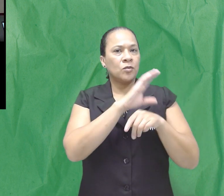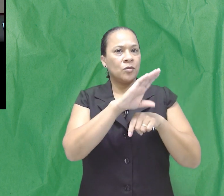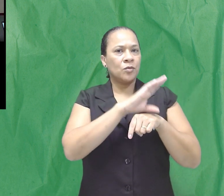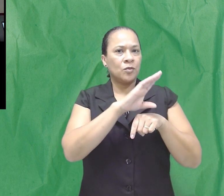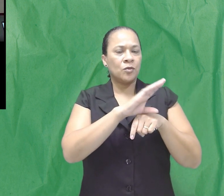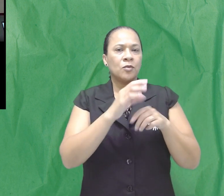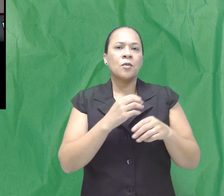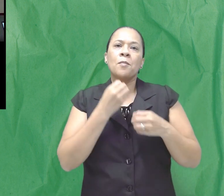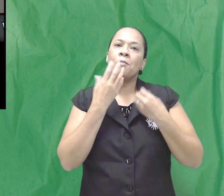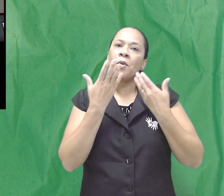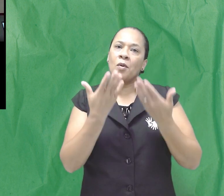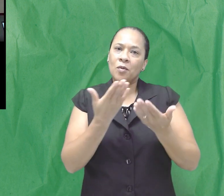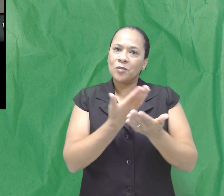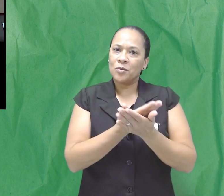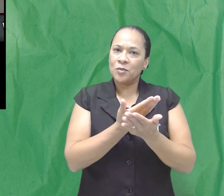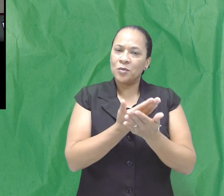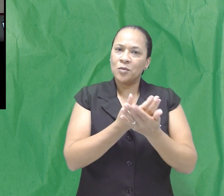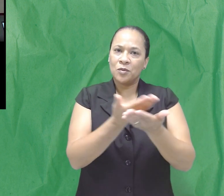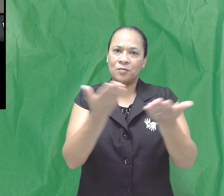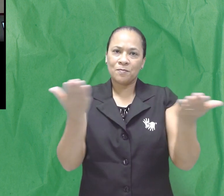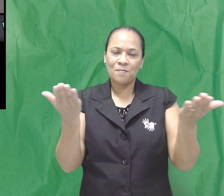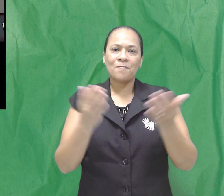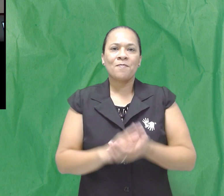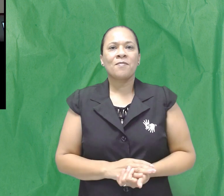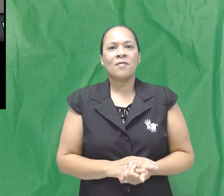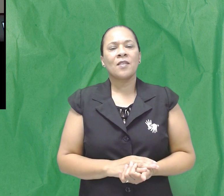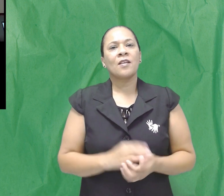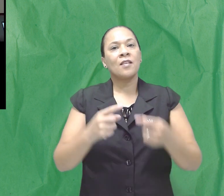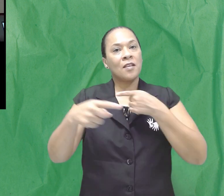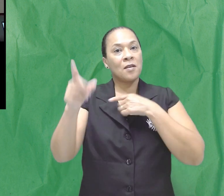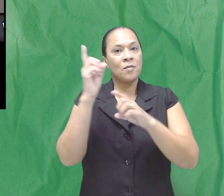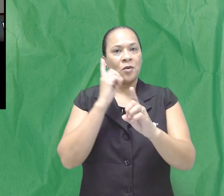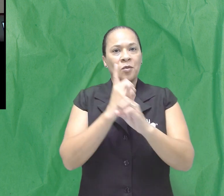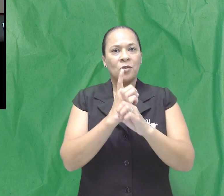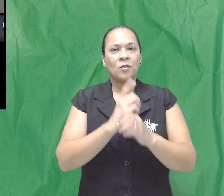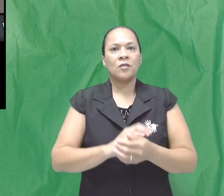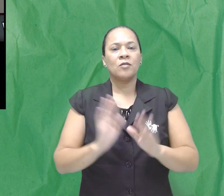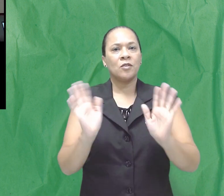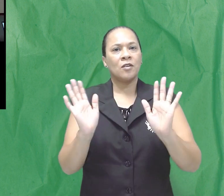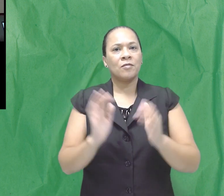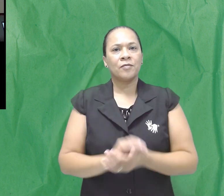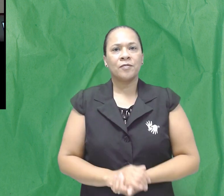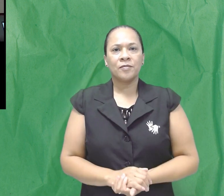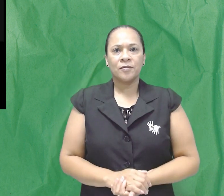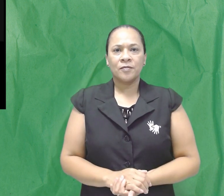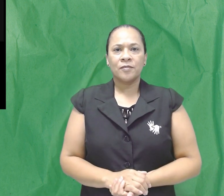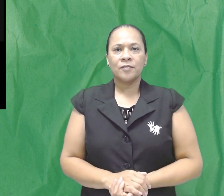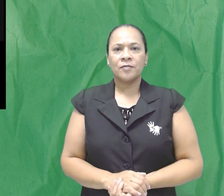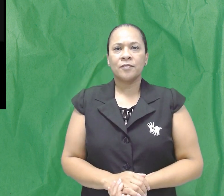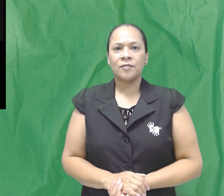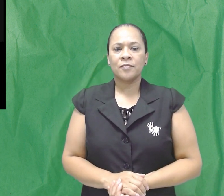tá? Bons estudos a todos e todas, e até a nossa próxima videoaula. Valeu, gente, abraço.